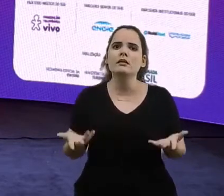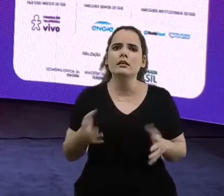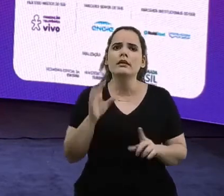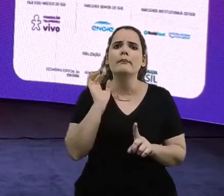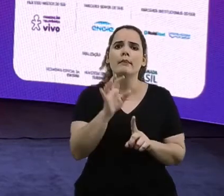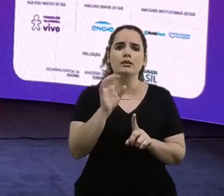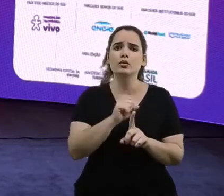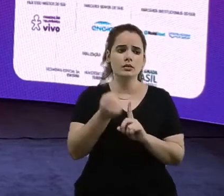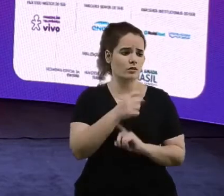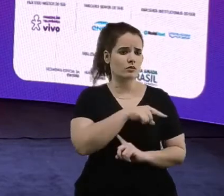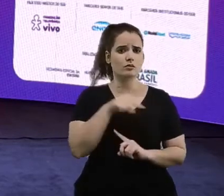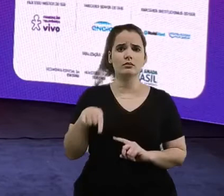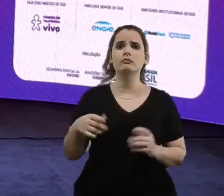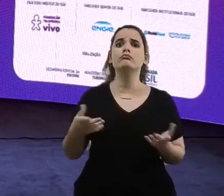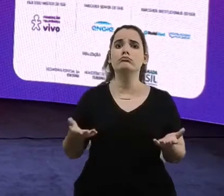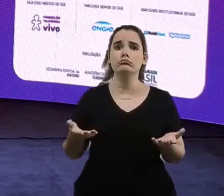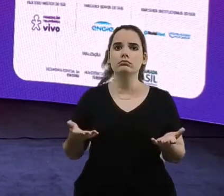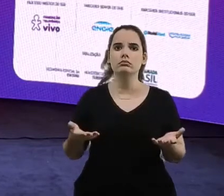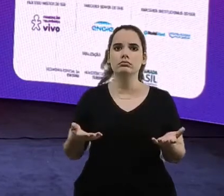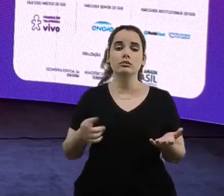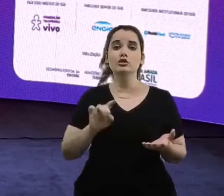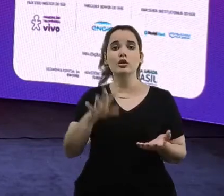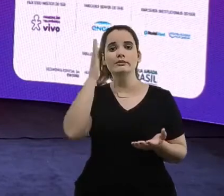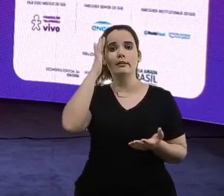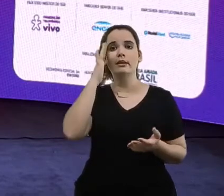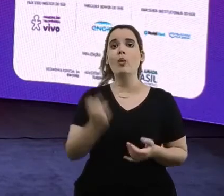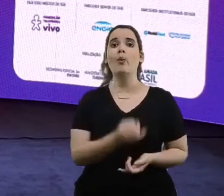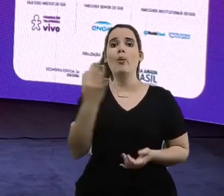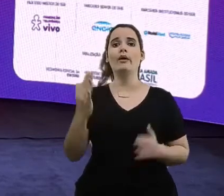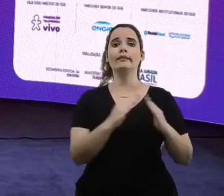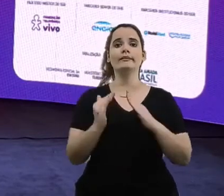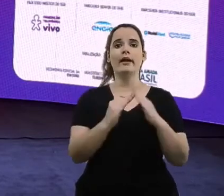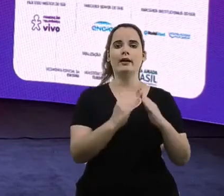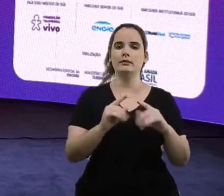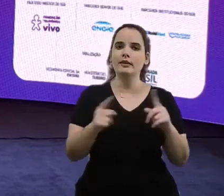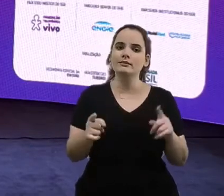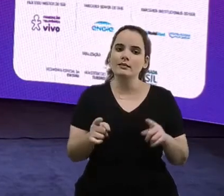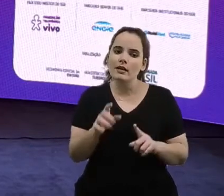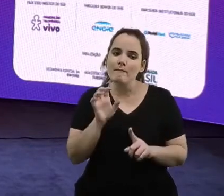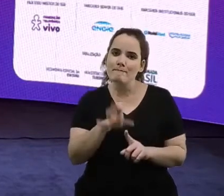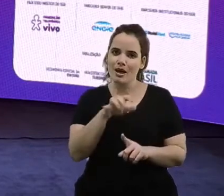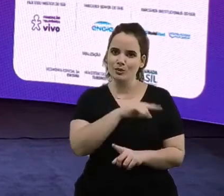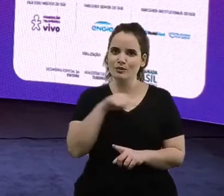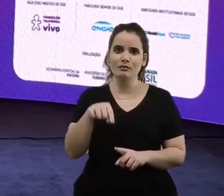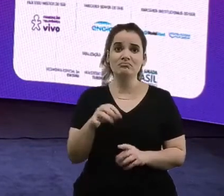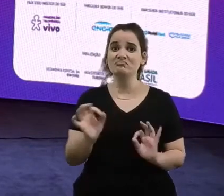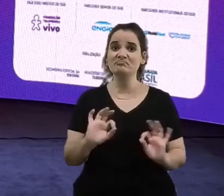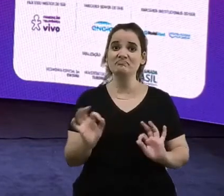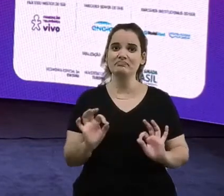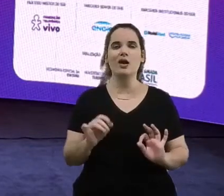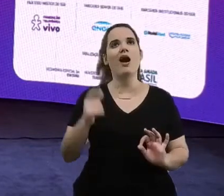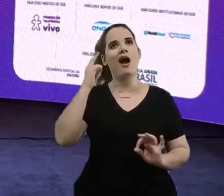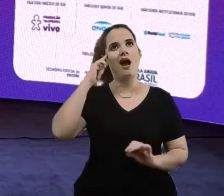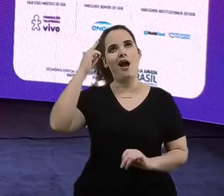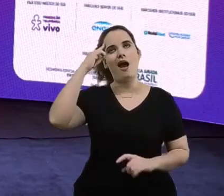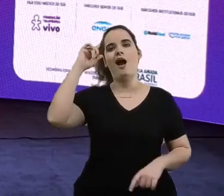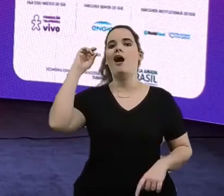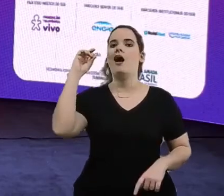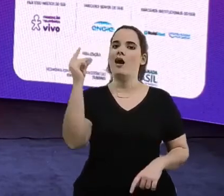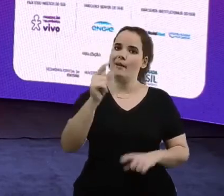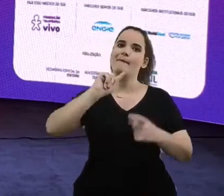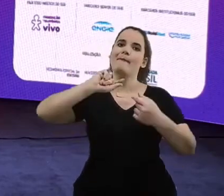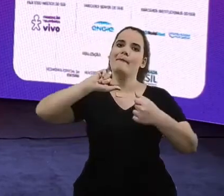estava relacionado com atribuir um bem, mas não com um impacto. Então a mudança de mindset foi quando eles mudaram